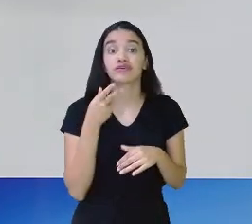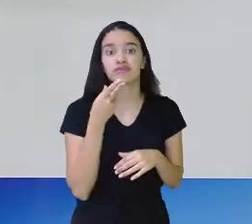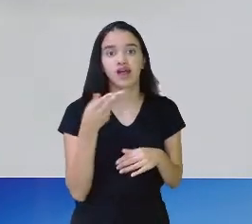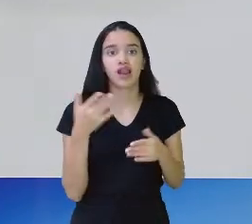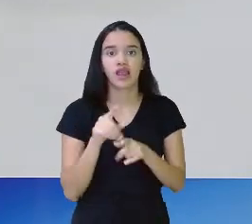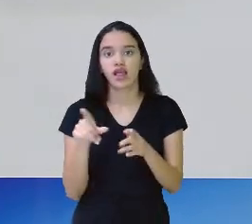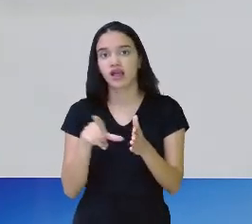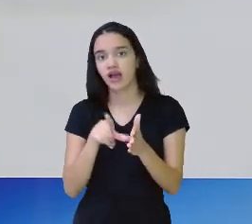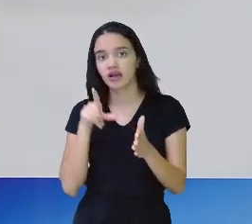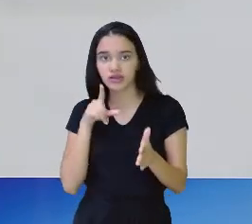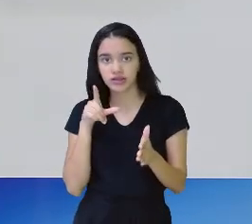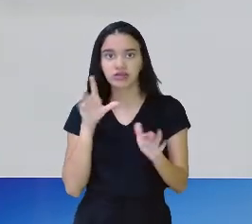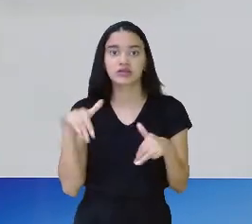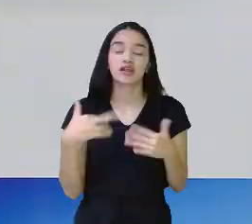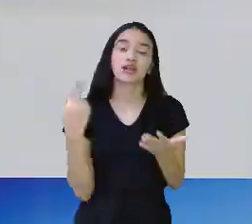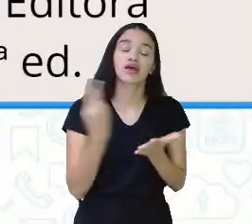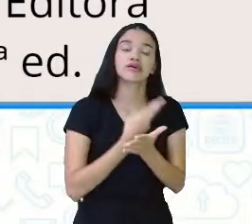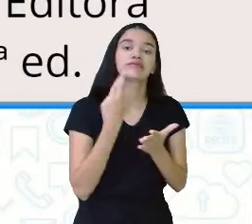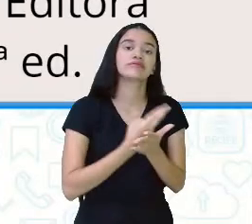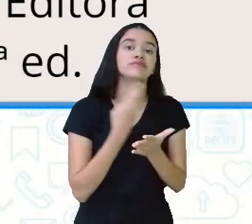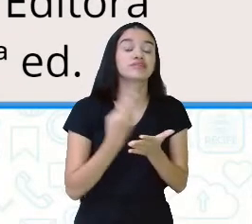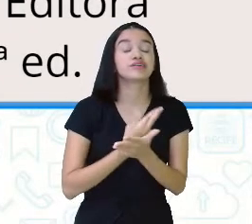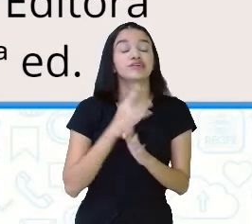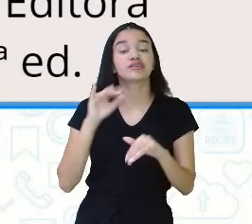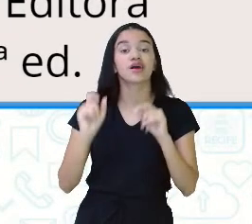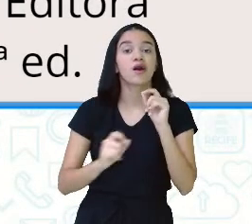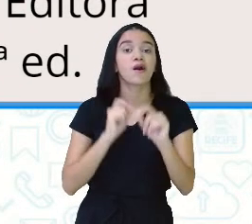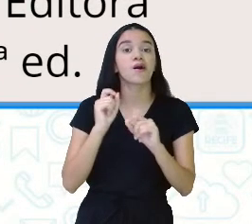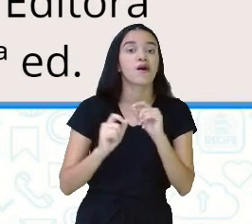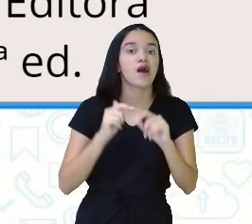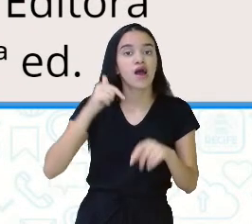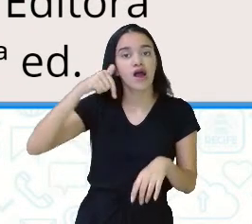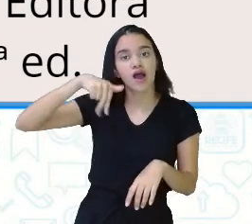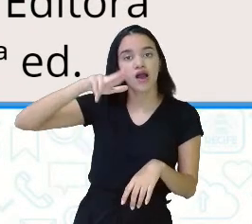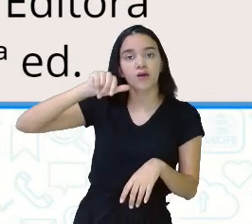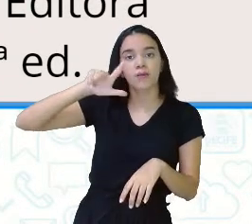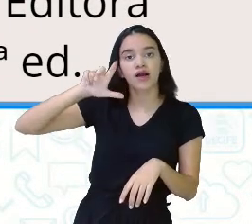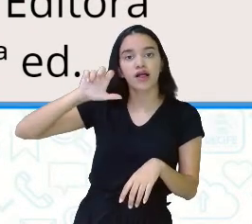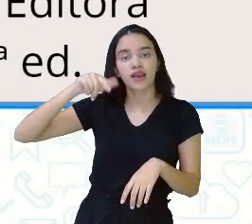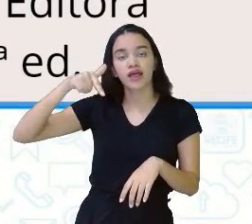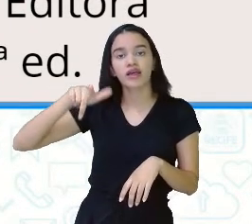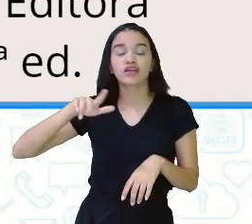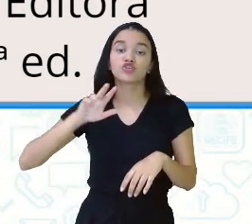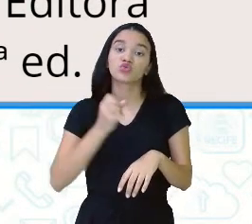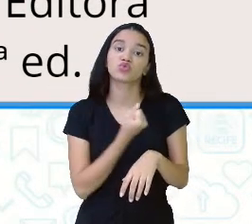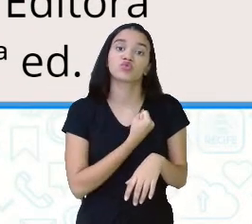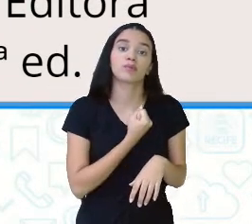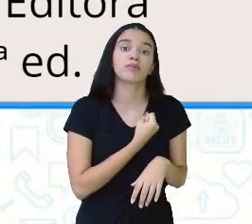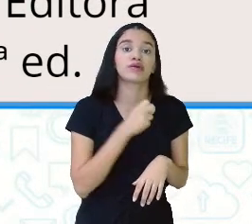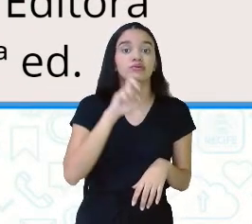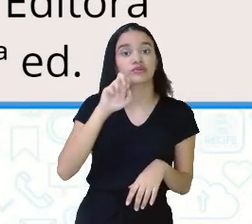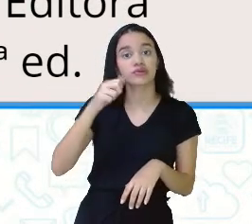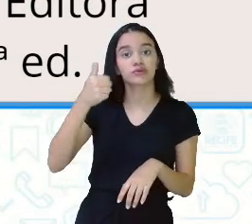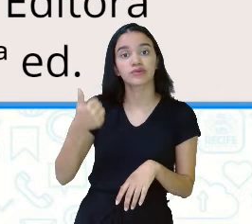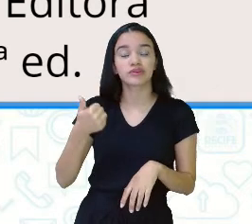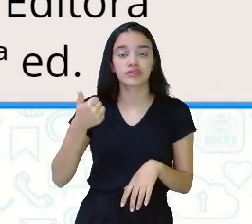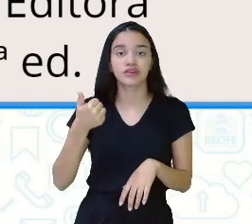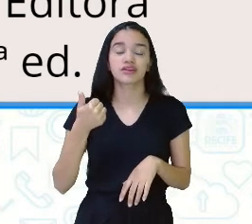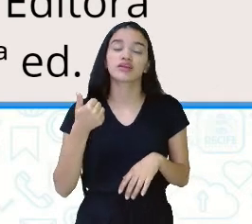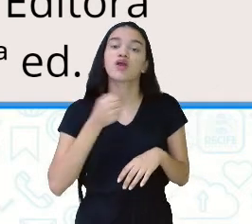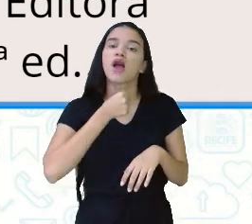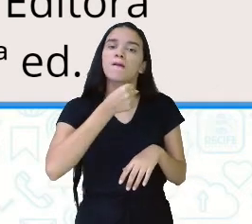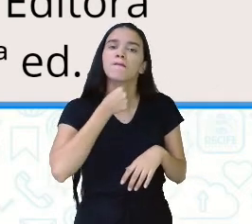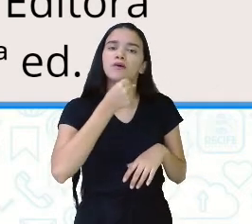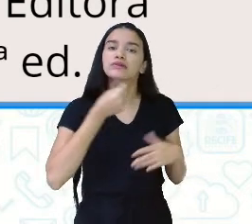antes, está na revista Qual é, número 51, que está tendo reportagens muito interessantes e bem atuais,